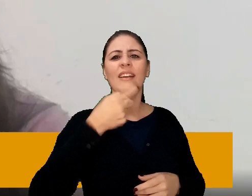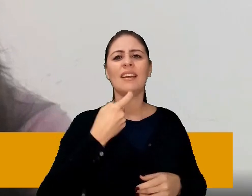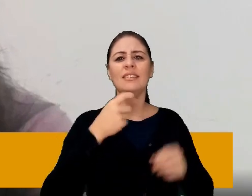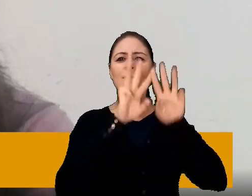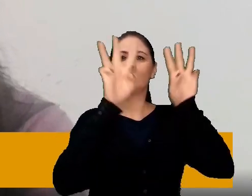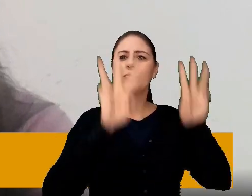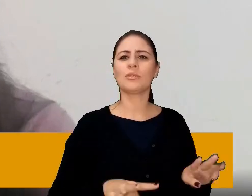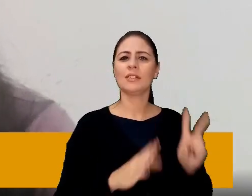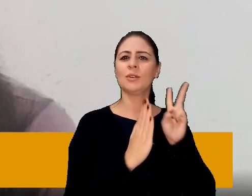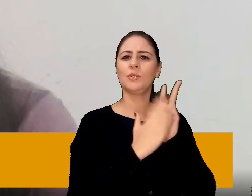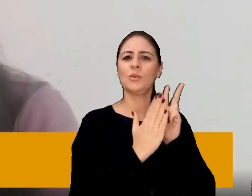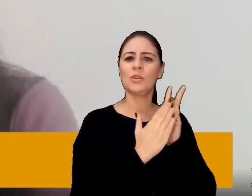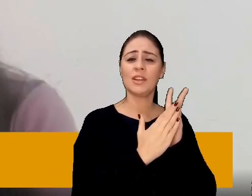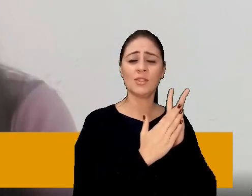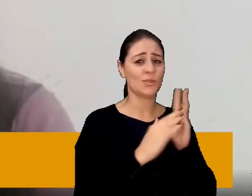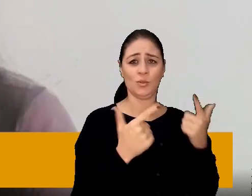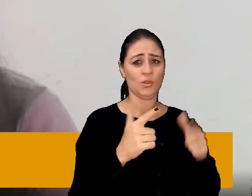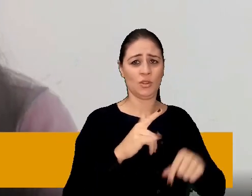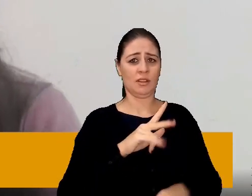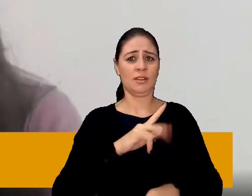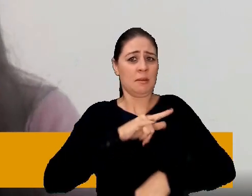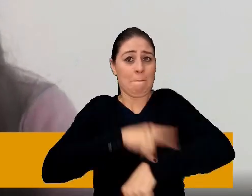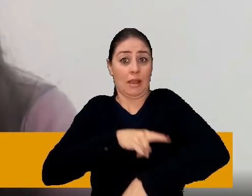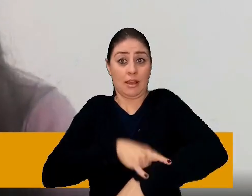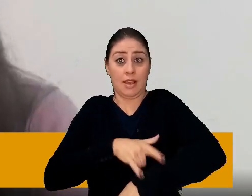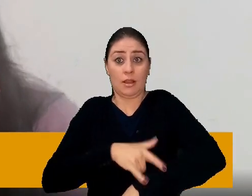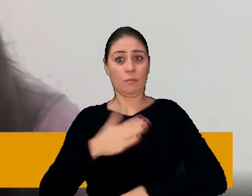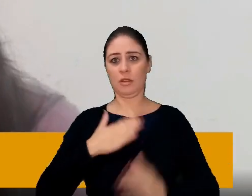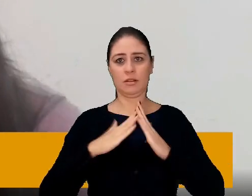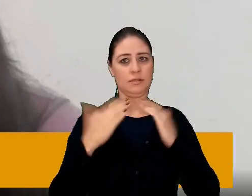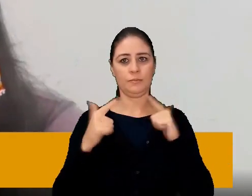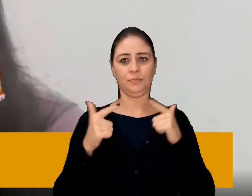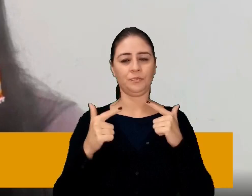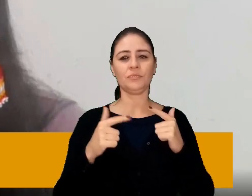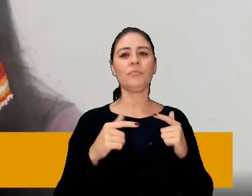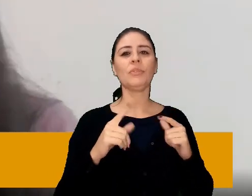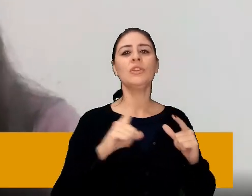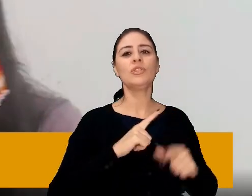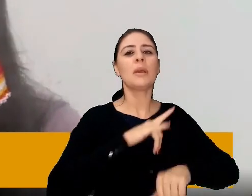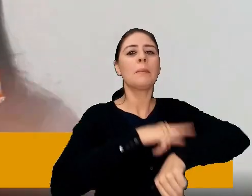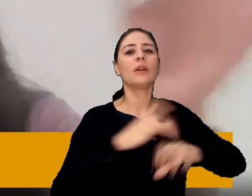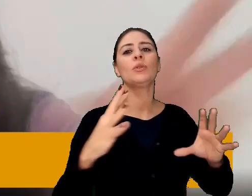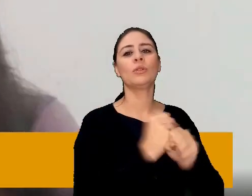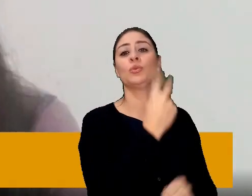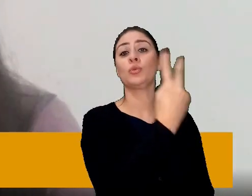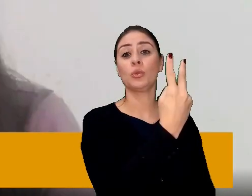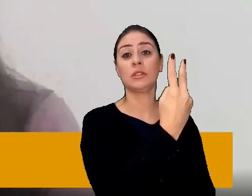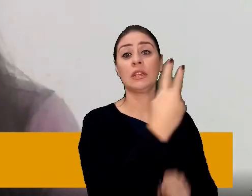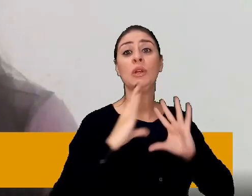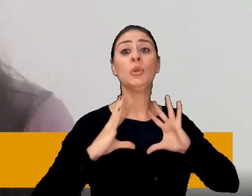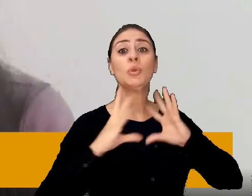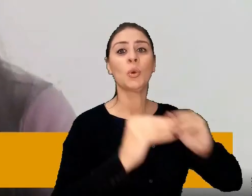antigo Museu do Índio, e eu não tinha nem banheiro. Então, eu lembro que na aldeia só tinha 2 banheiros, e a gente usava todo mundo aqueles 2 banheiros,